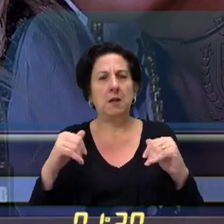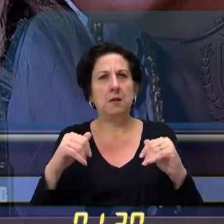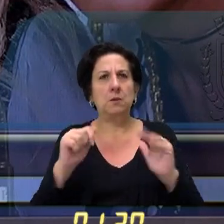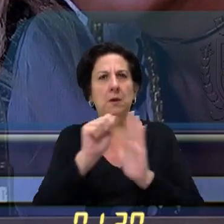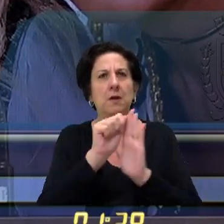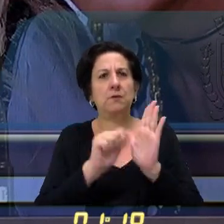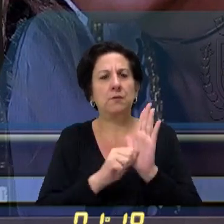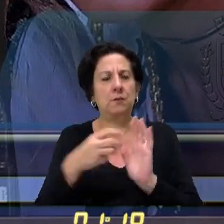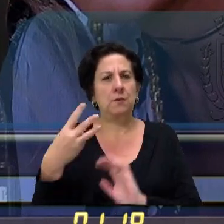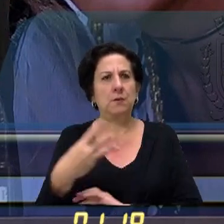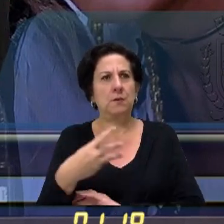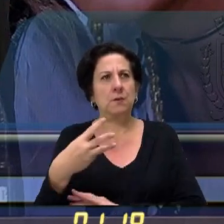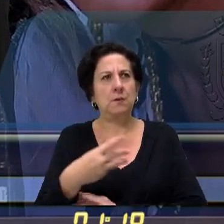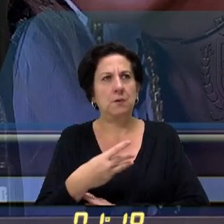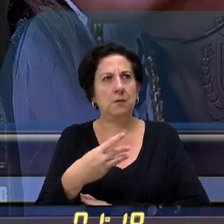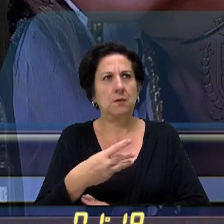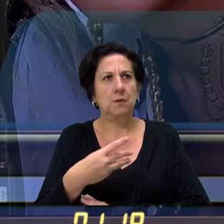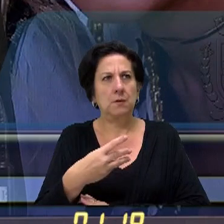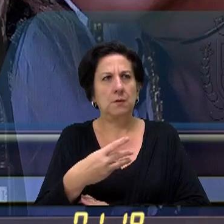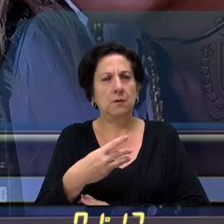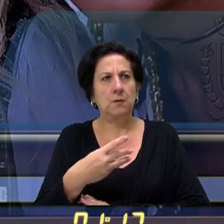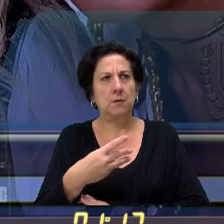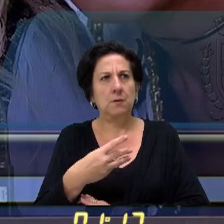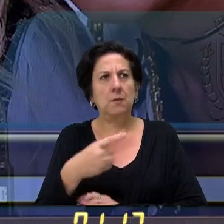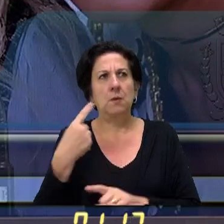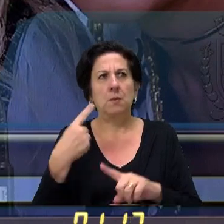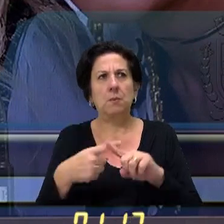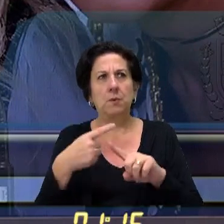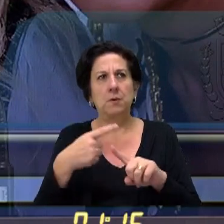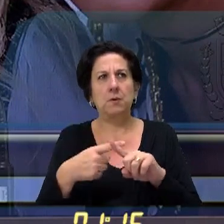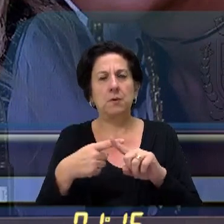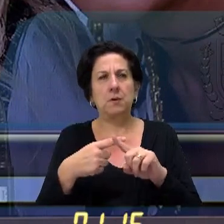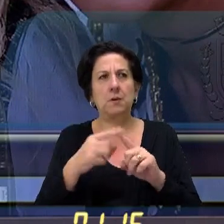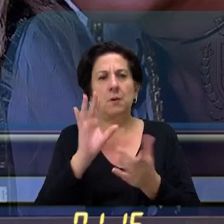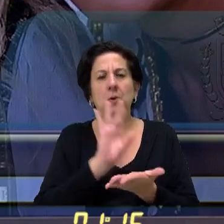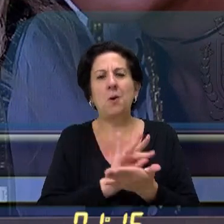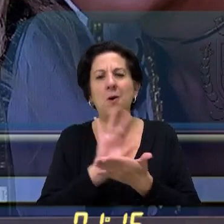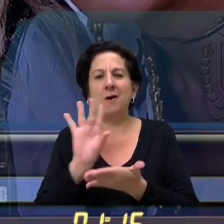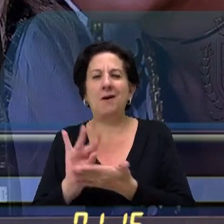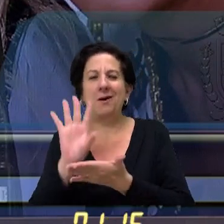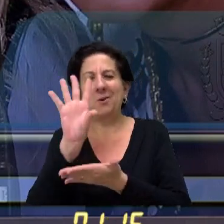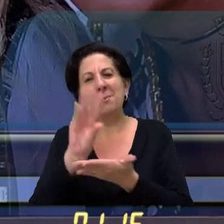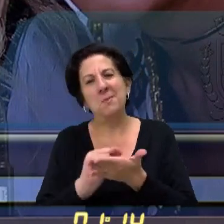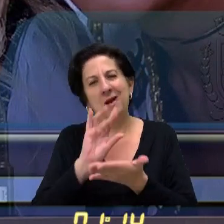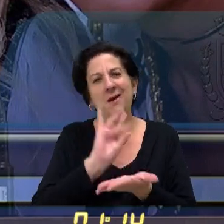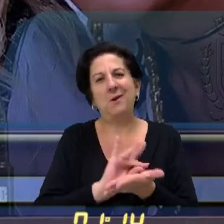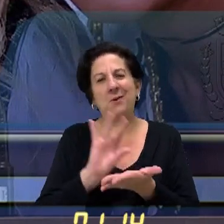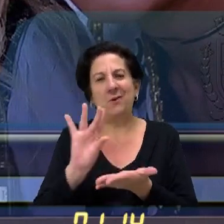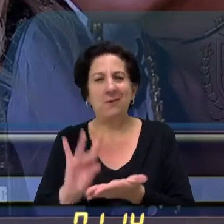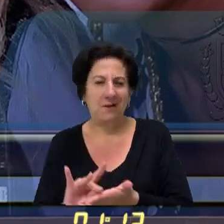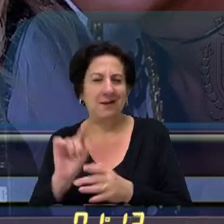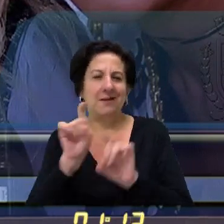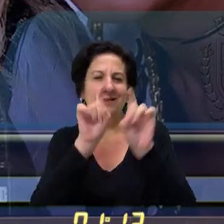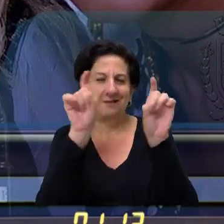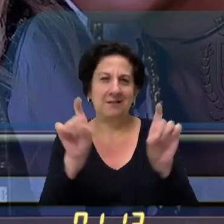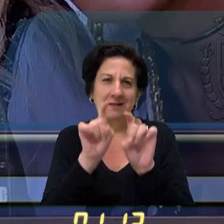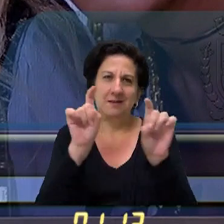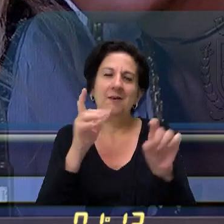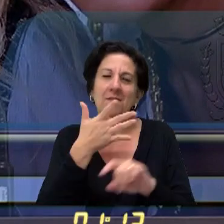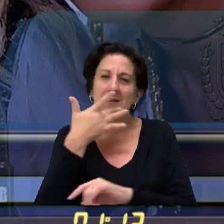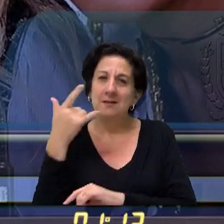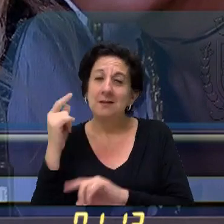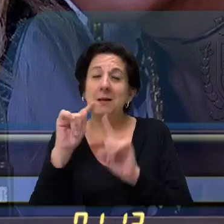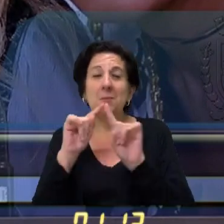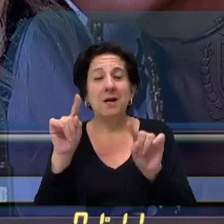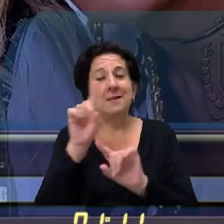3º, uma correção na redação, porque o Ctrl-C e o Ctrl-V facilita às vezes o serviço, mas acaba